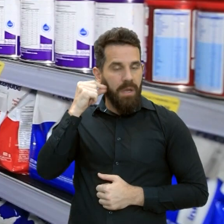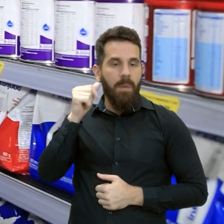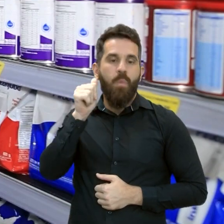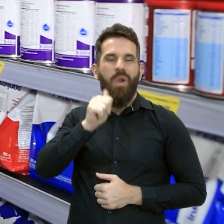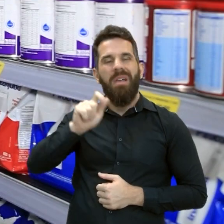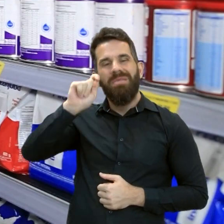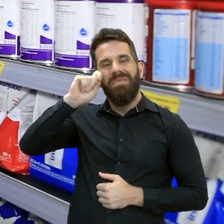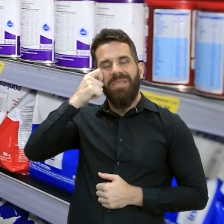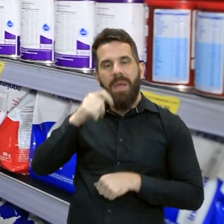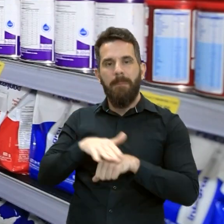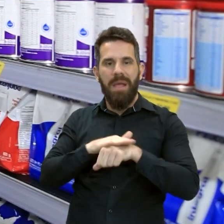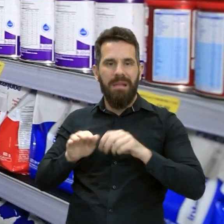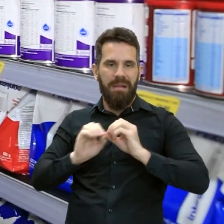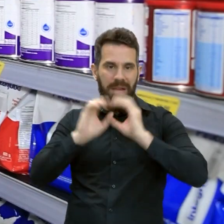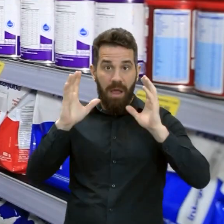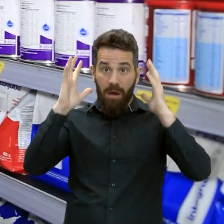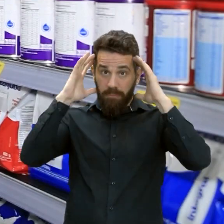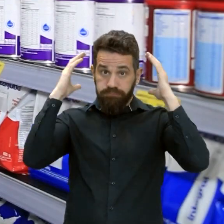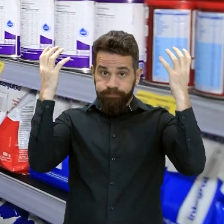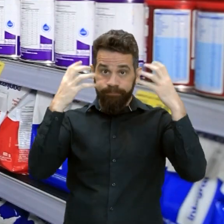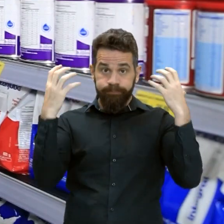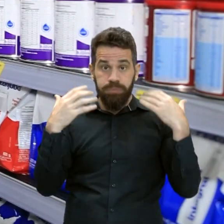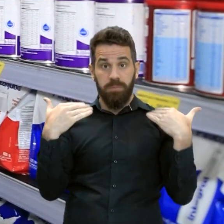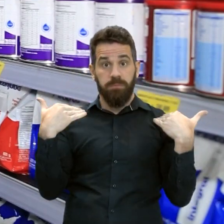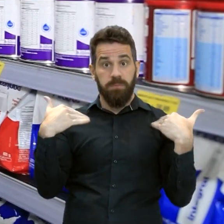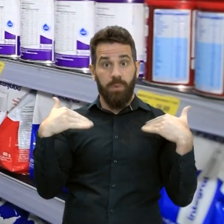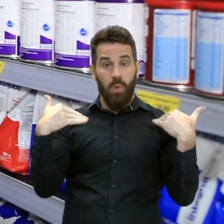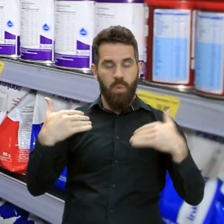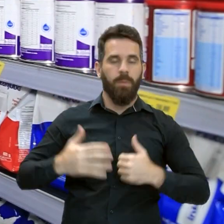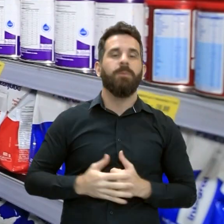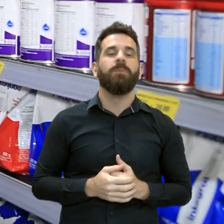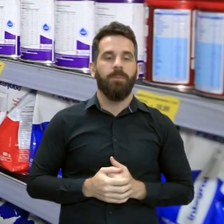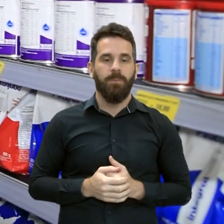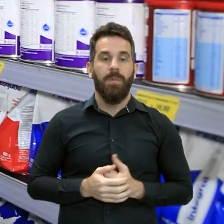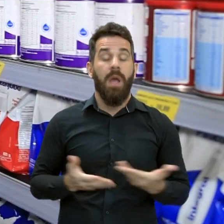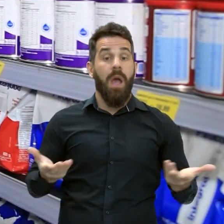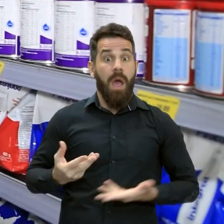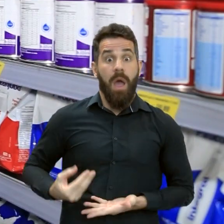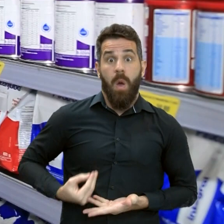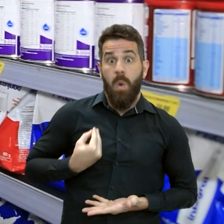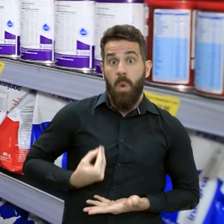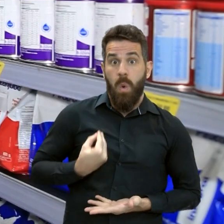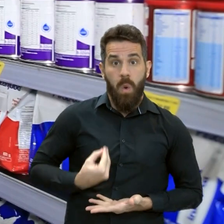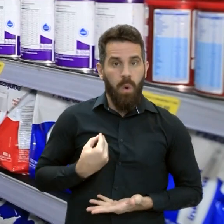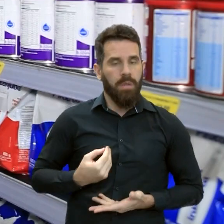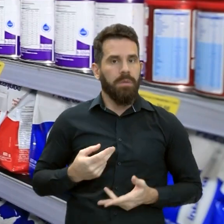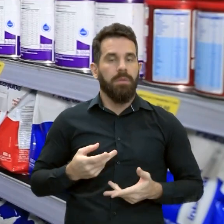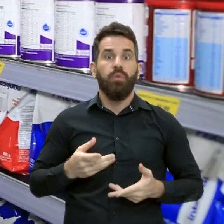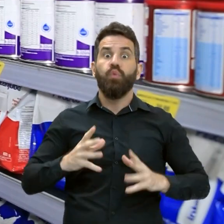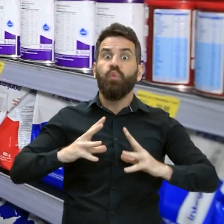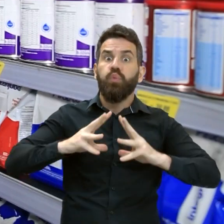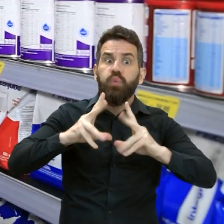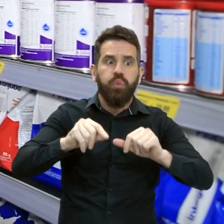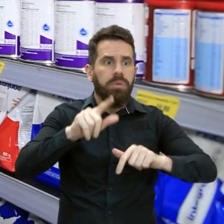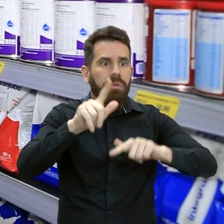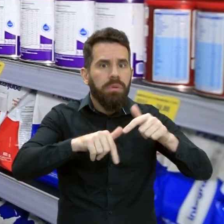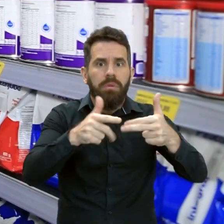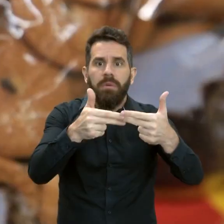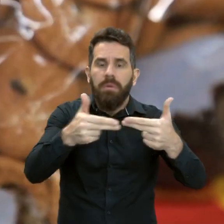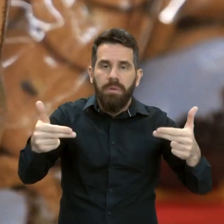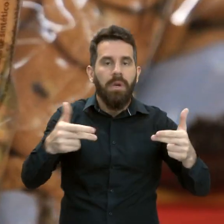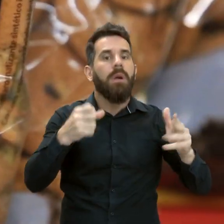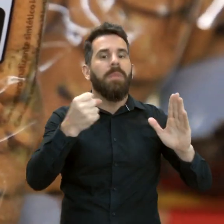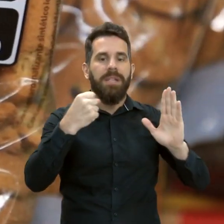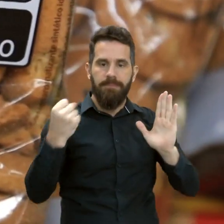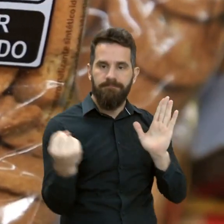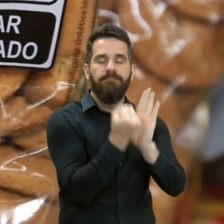tenho cabelos castanhos cacheados na altura dos ombros. A partir de agora, todas as embalagens devem ter o desenho de uma lupa